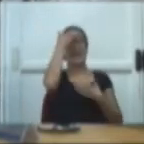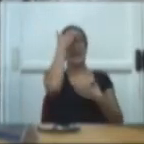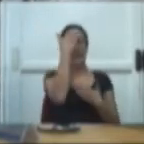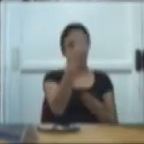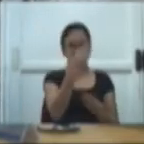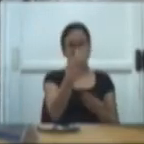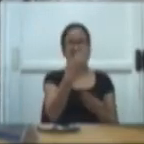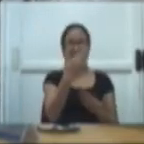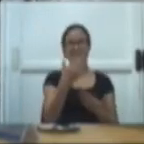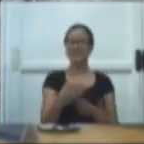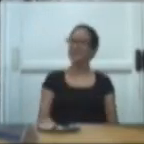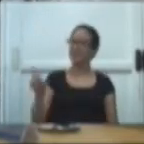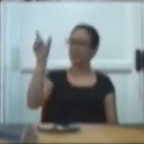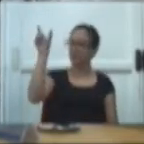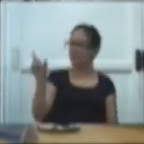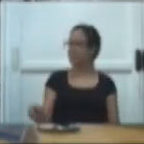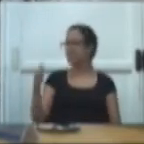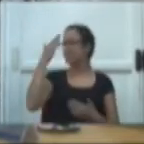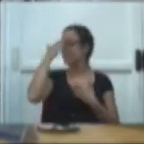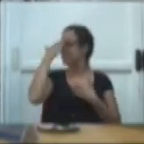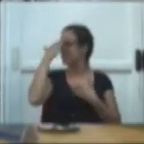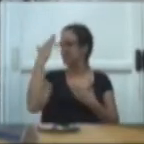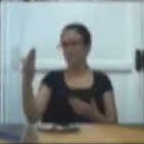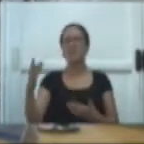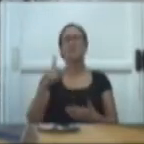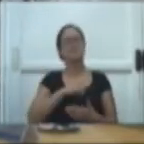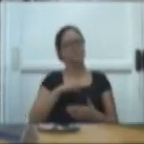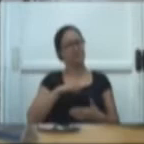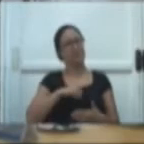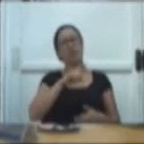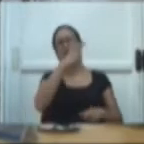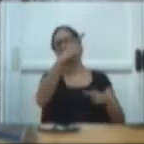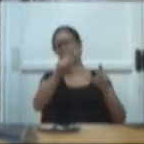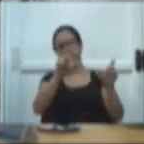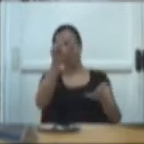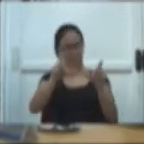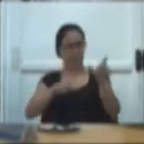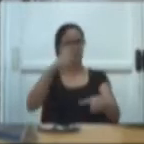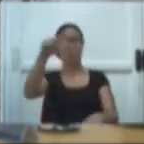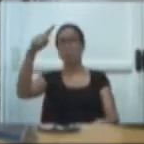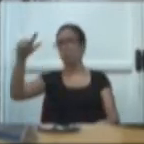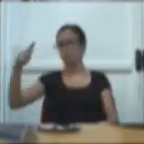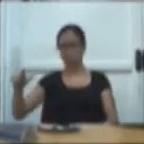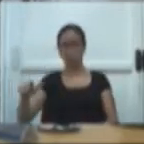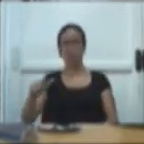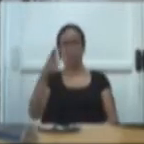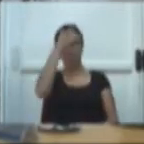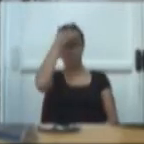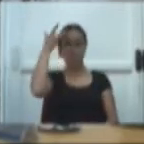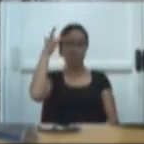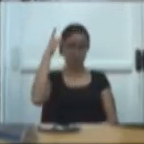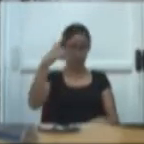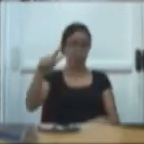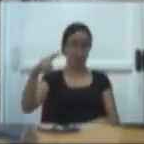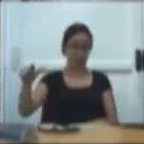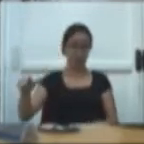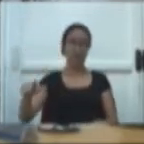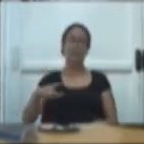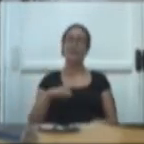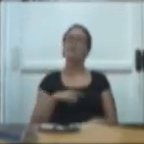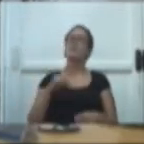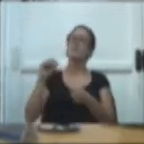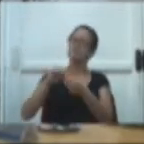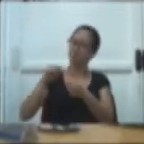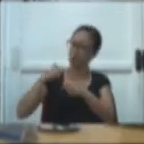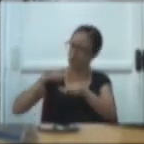agradecer várias pessoas que fazem o mesmo, igual, né, o trabalho e função no nosso município.